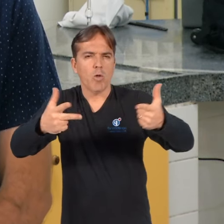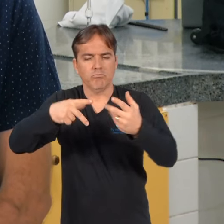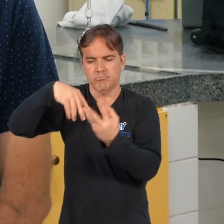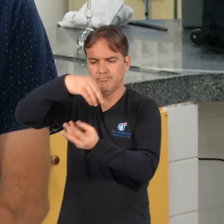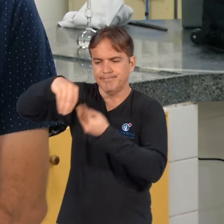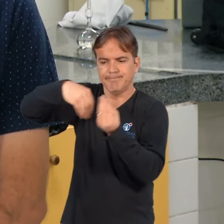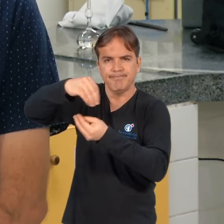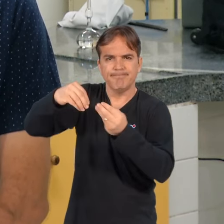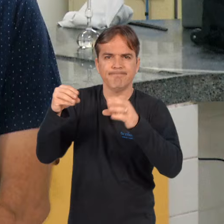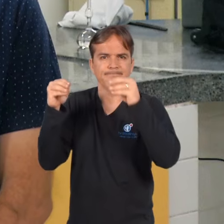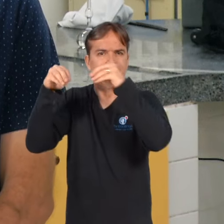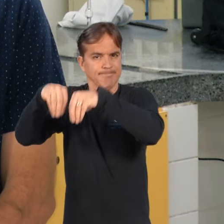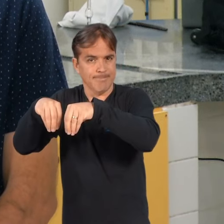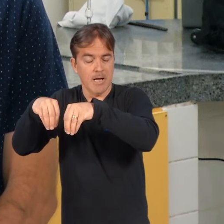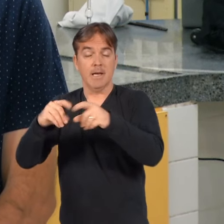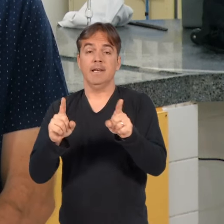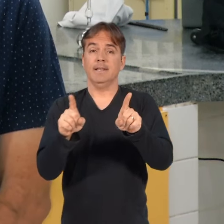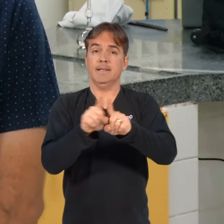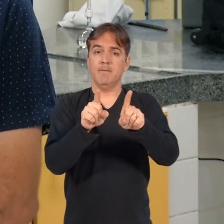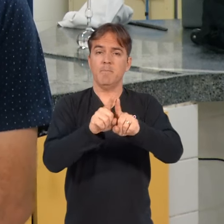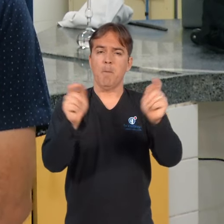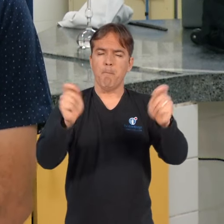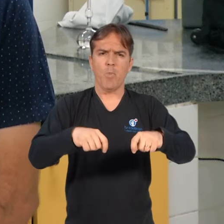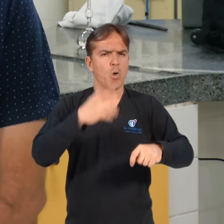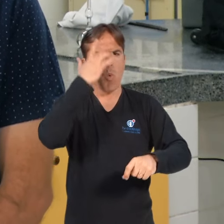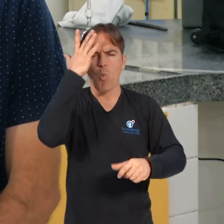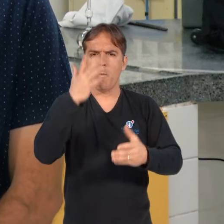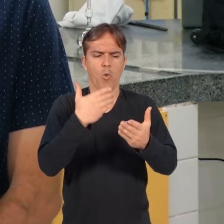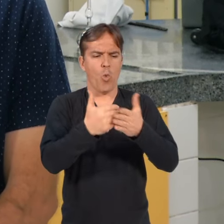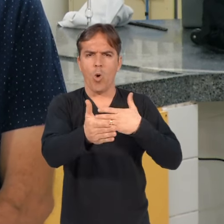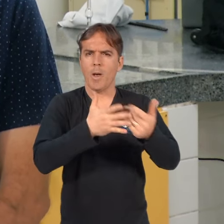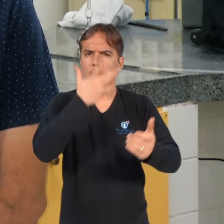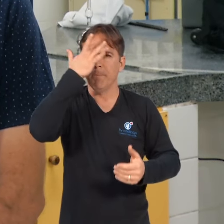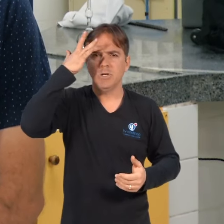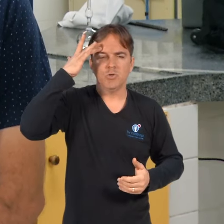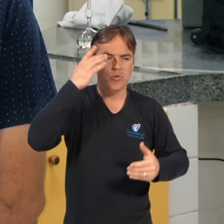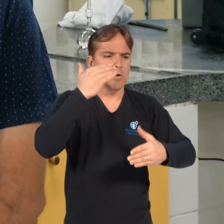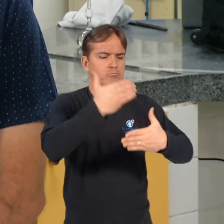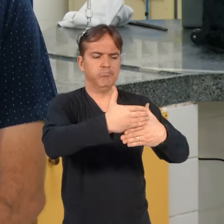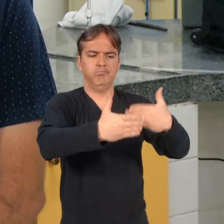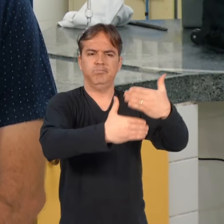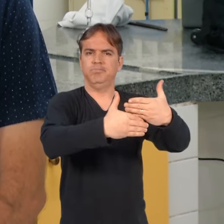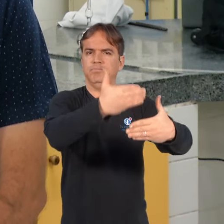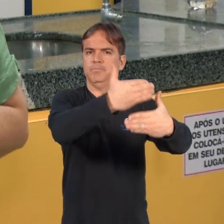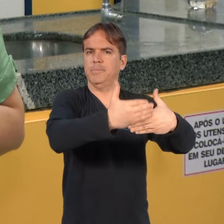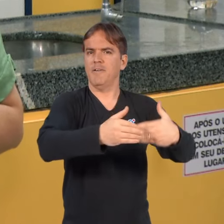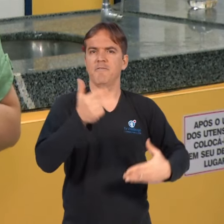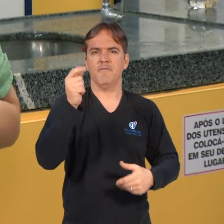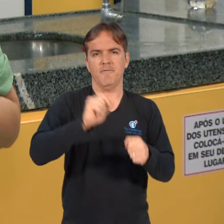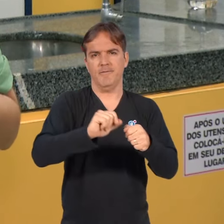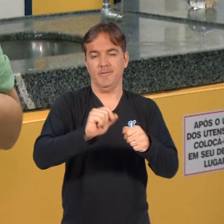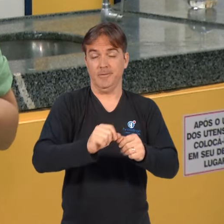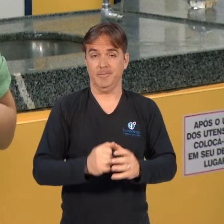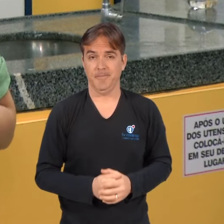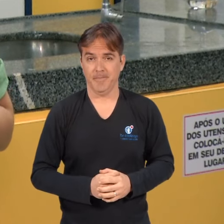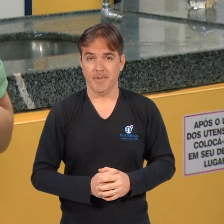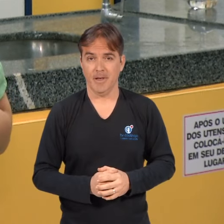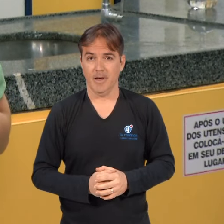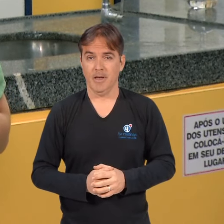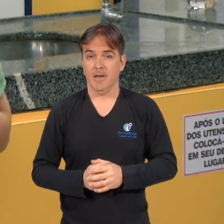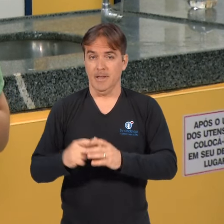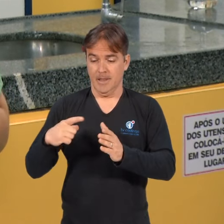alinhar, nivelar, e que pudesse ser executado por qualquer pessoa, né? Coisa que a gente não encontra nesses sistemas atuais. A minha pesquisa ela vem sendo